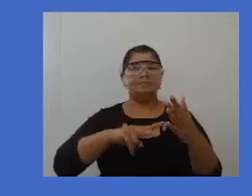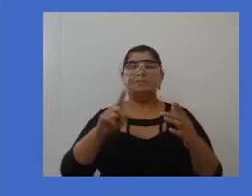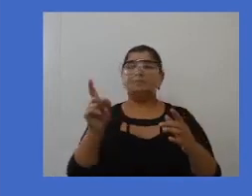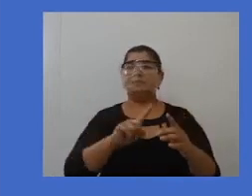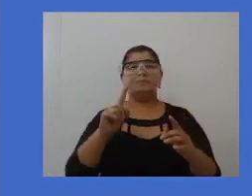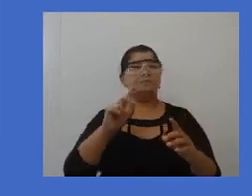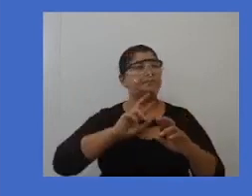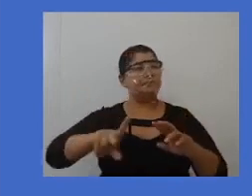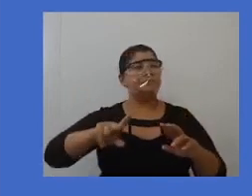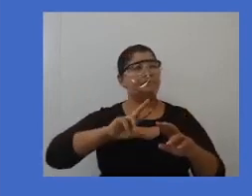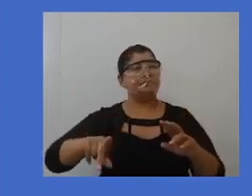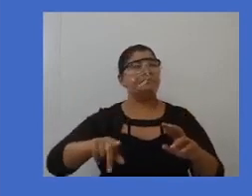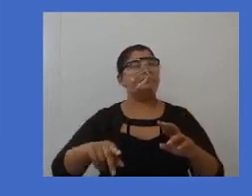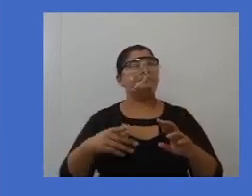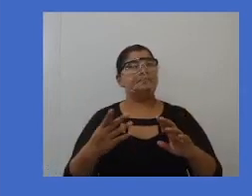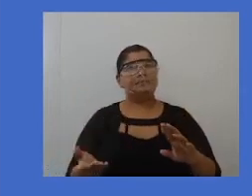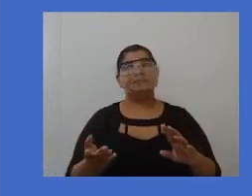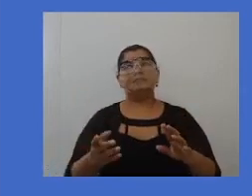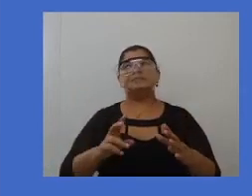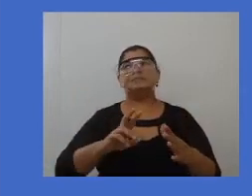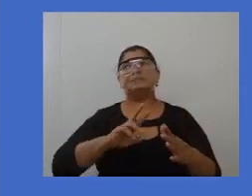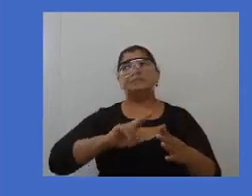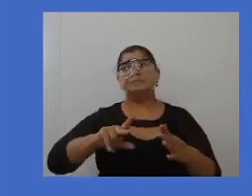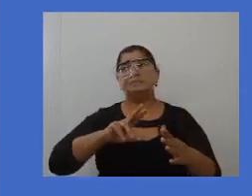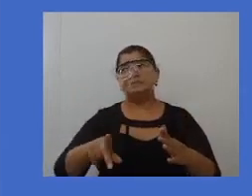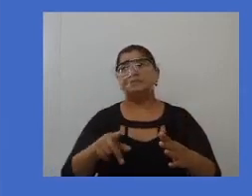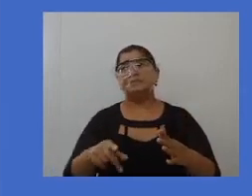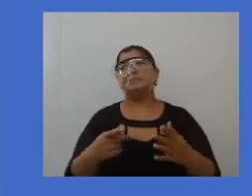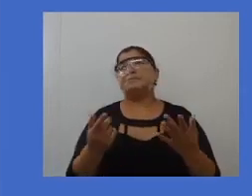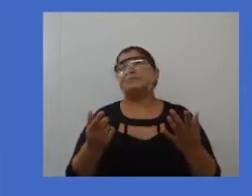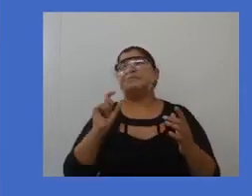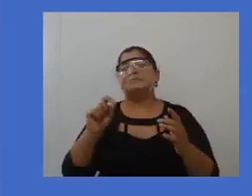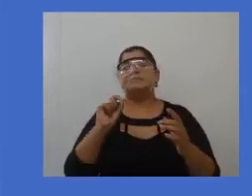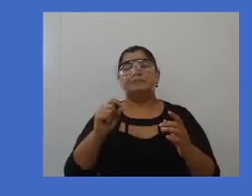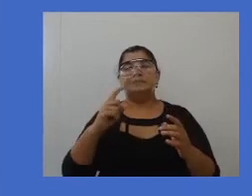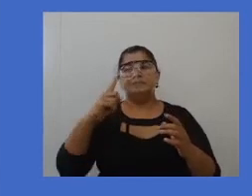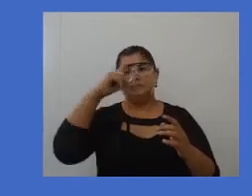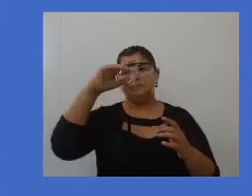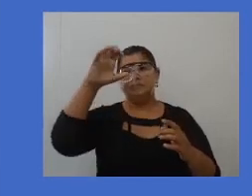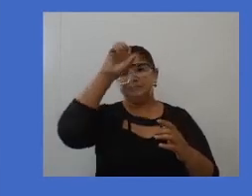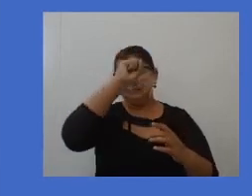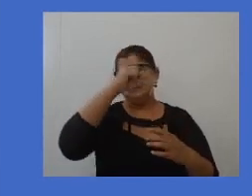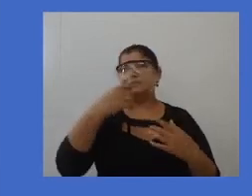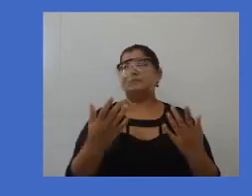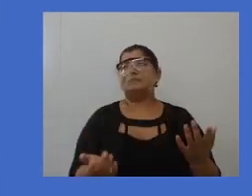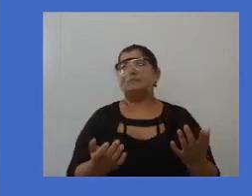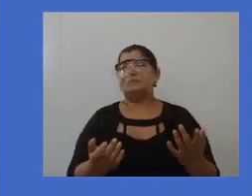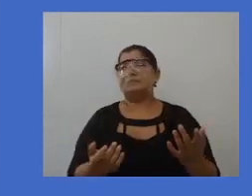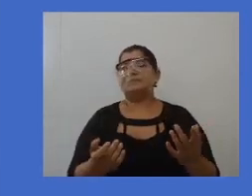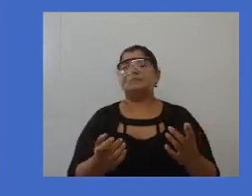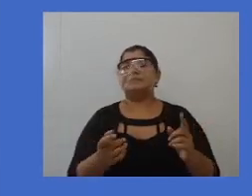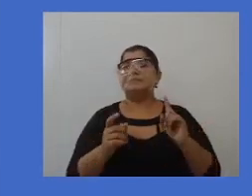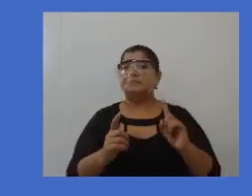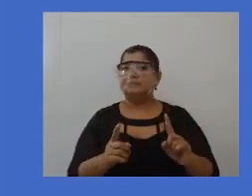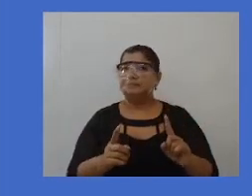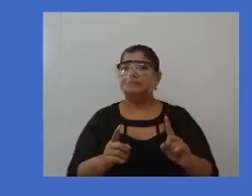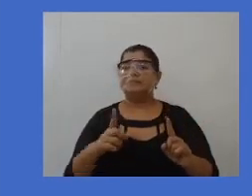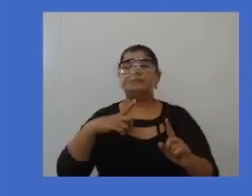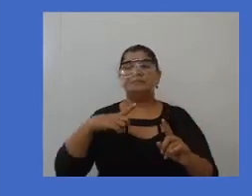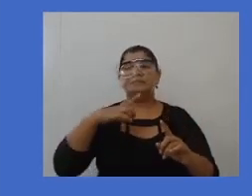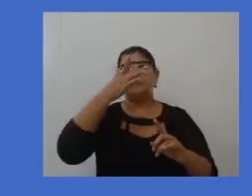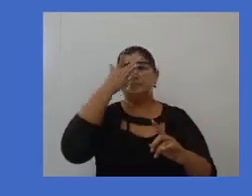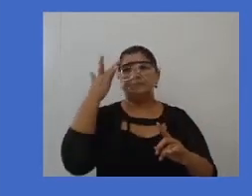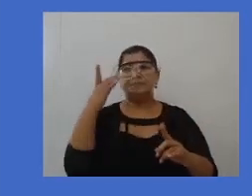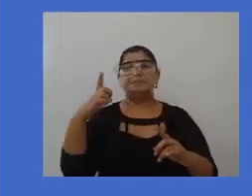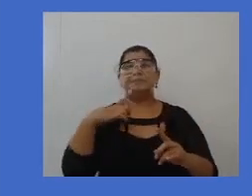é, eu vou começar dizendo que leitura não é. Leitura não é simplesmente um ato de compreensão. Atenção, tem gente que